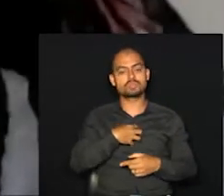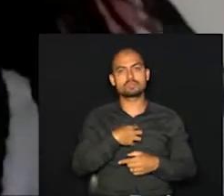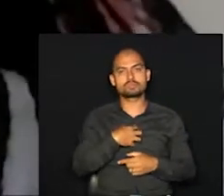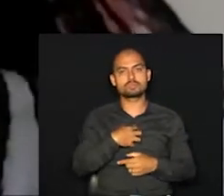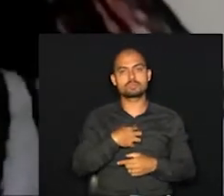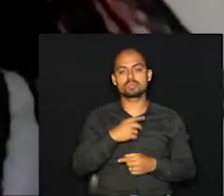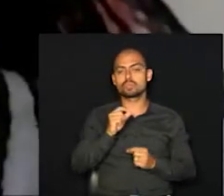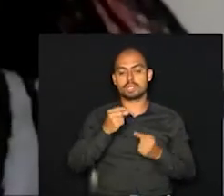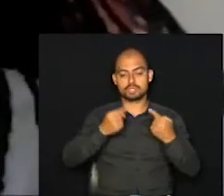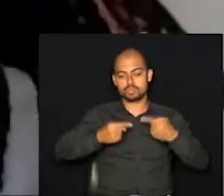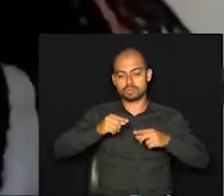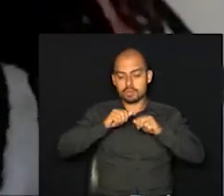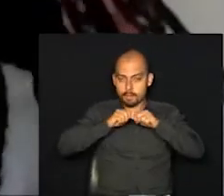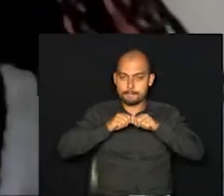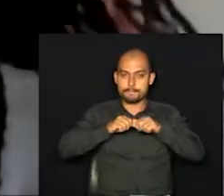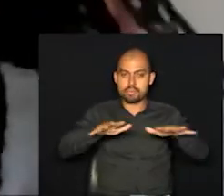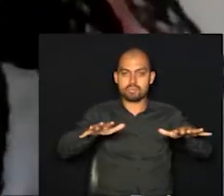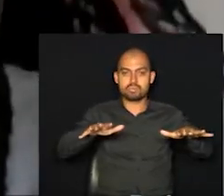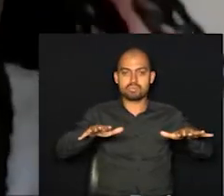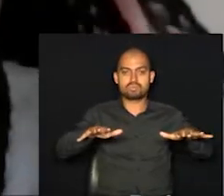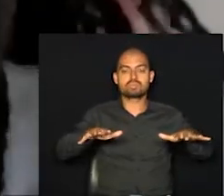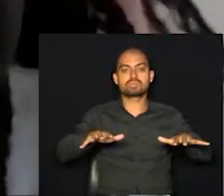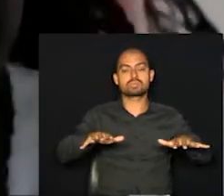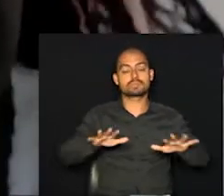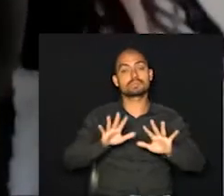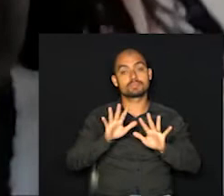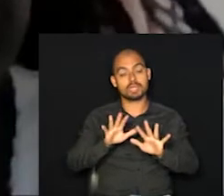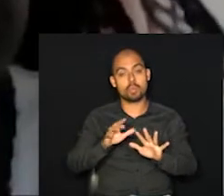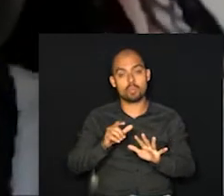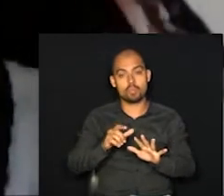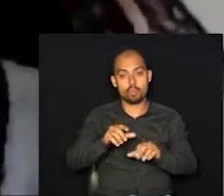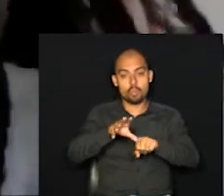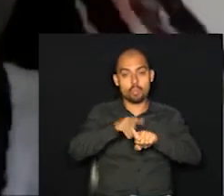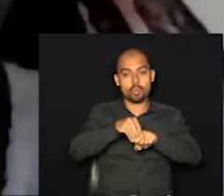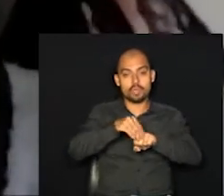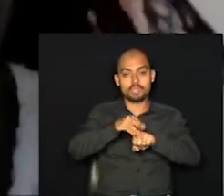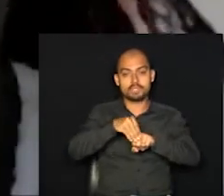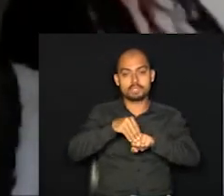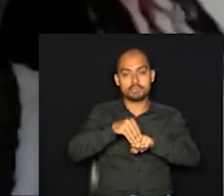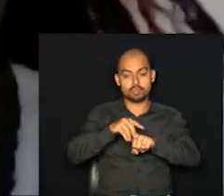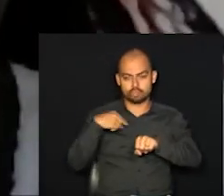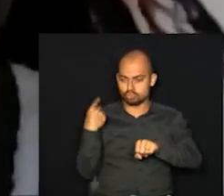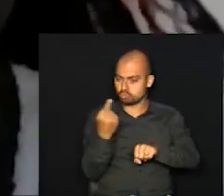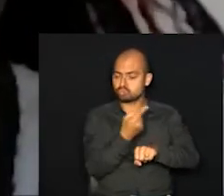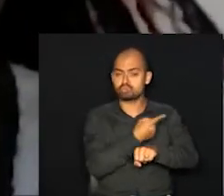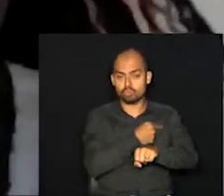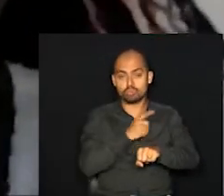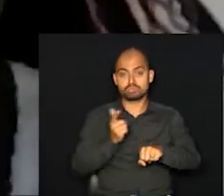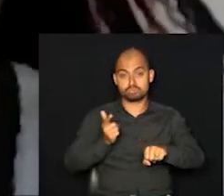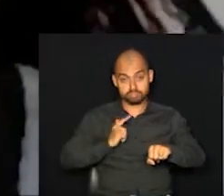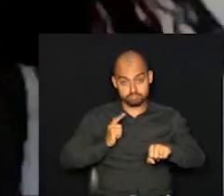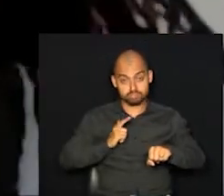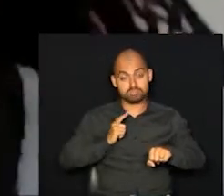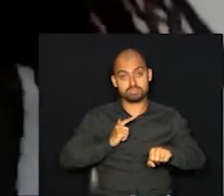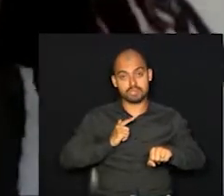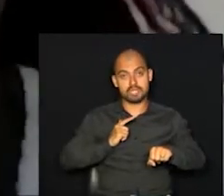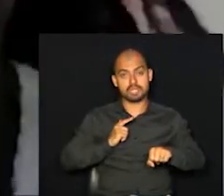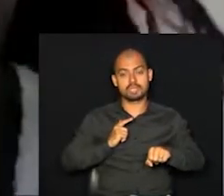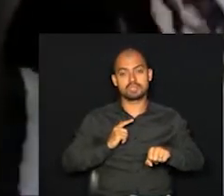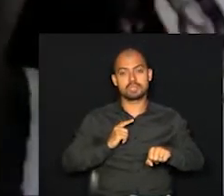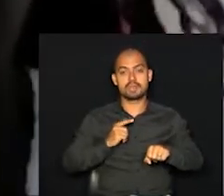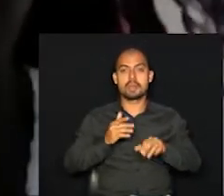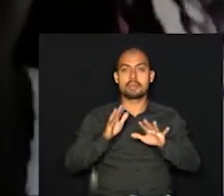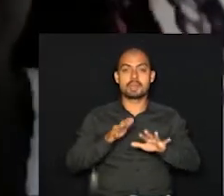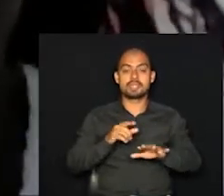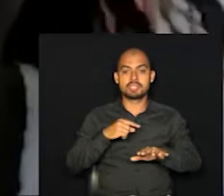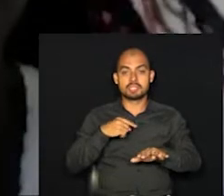discussão. Eu acho que conhecimento todo mundo tem, entendeu? Nós vivemos mais na pele, com